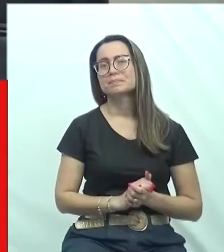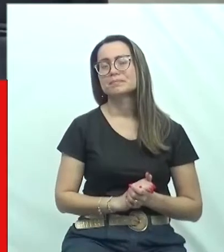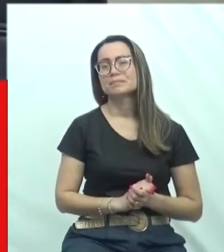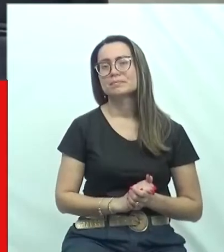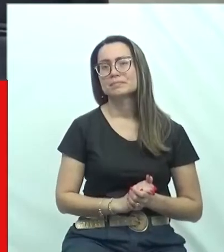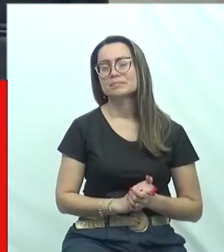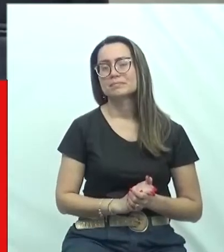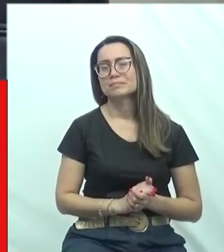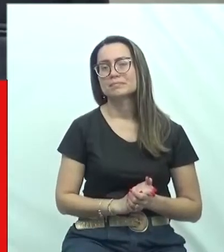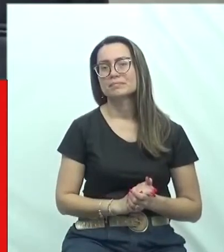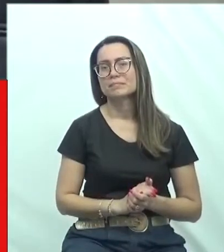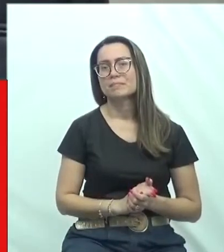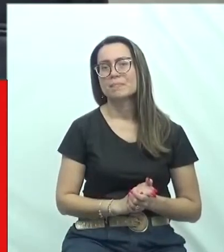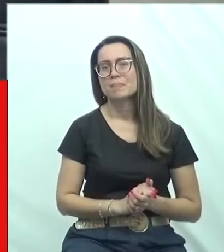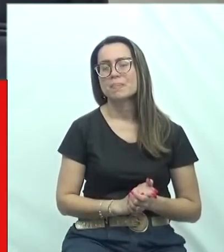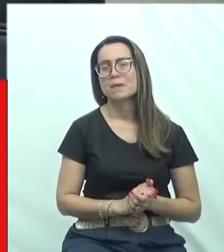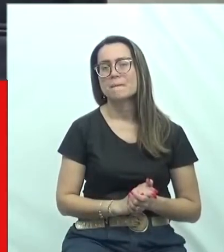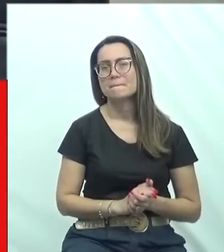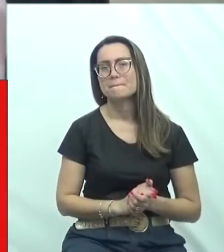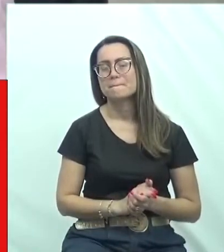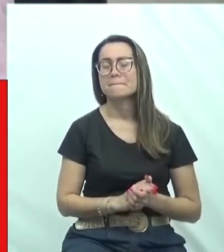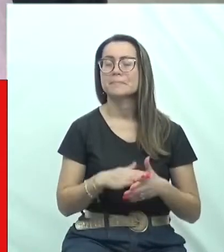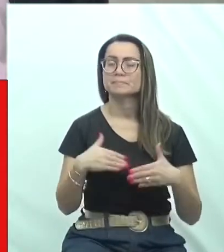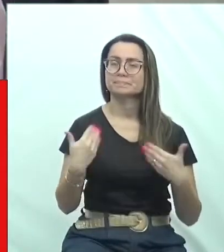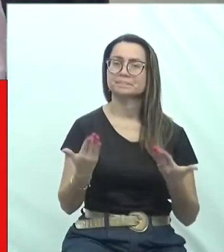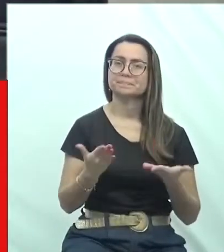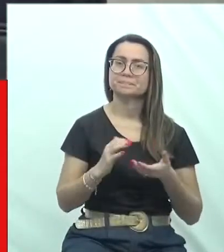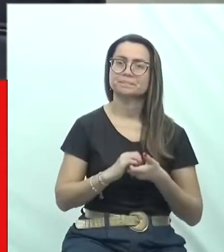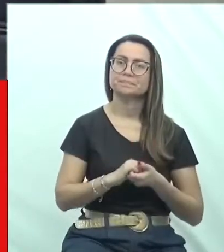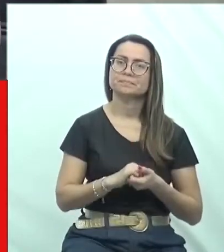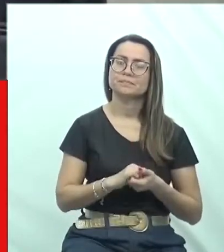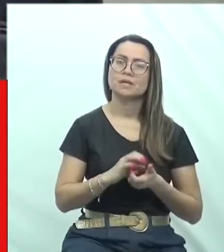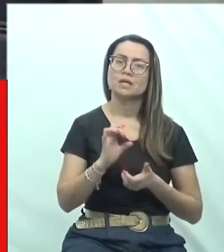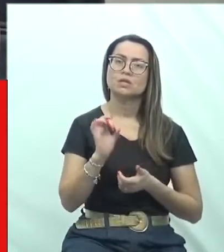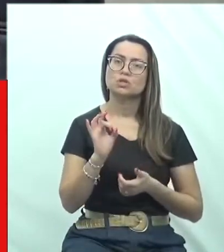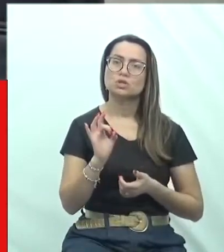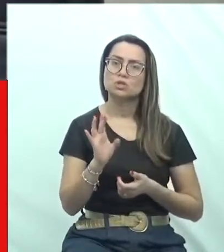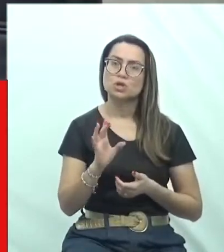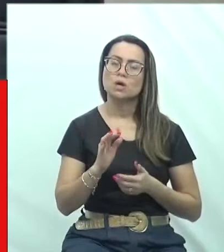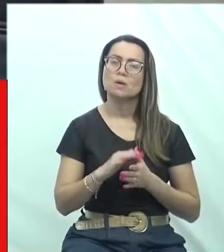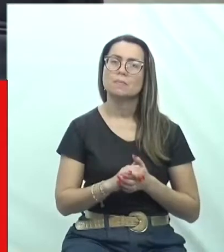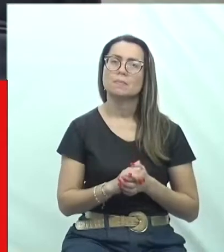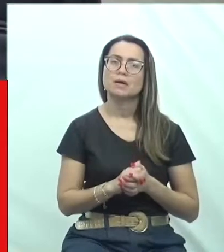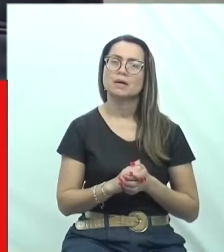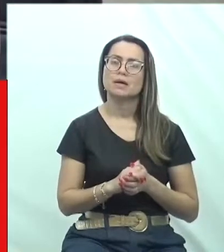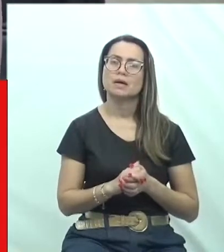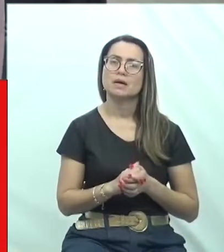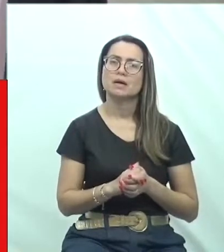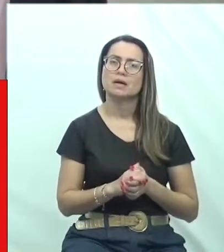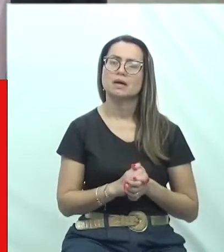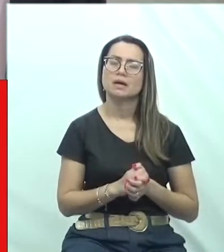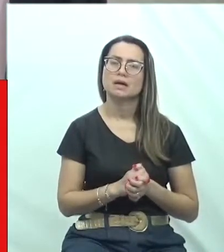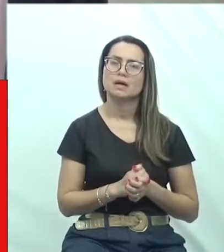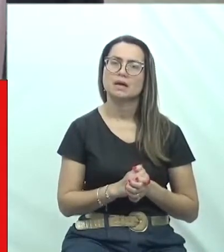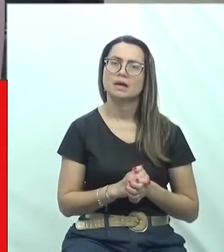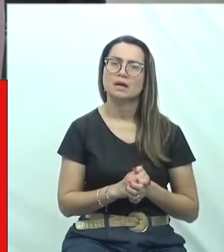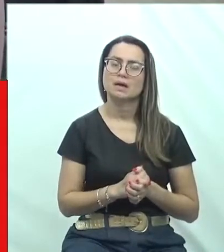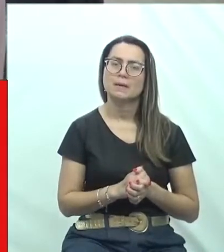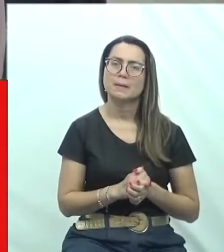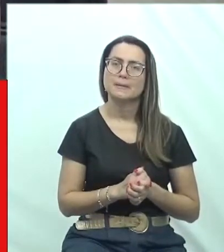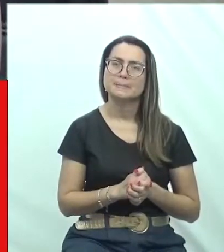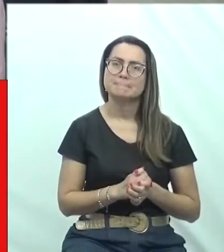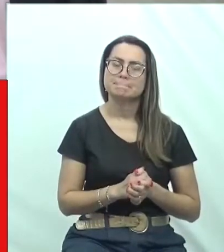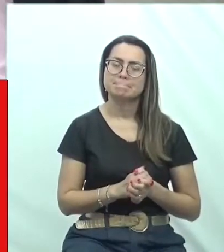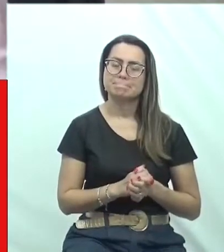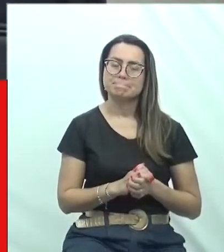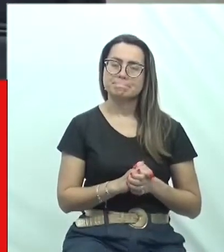site oficial. Né? Enfim, né, só para finalizar a minha parte, né, foi falado também da